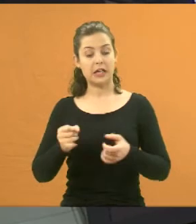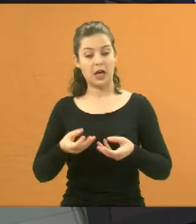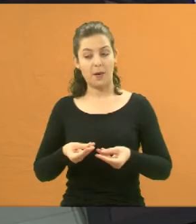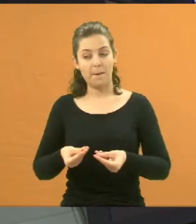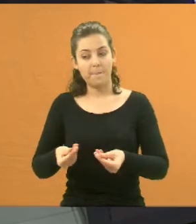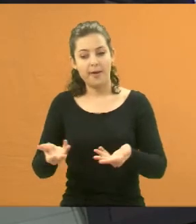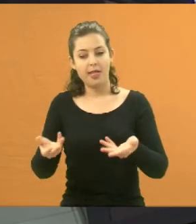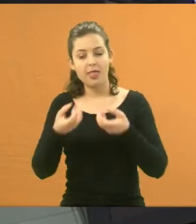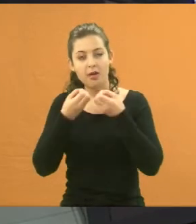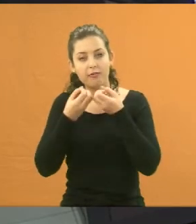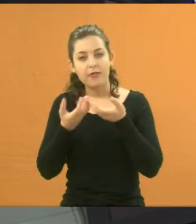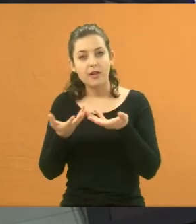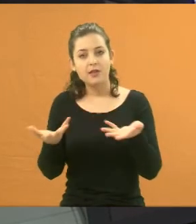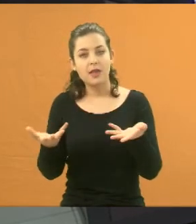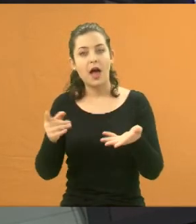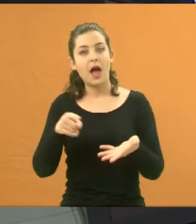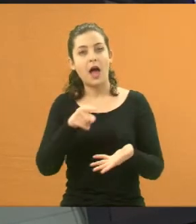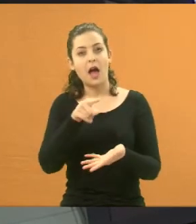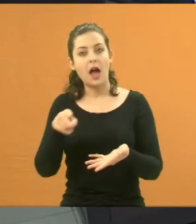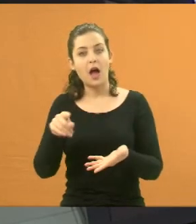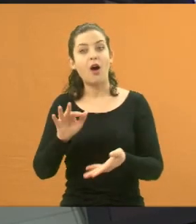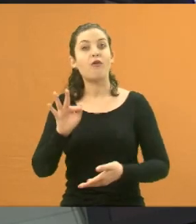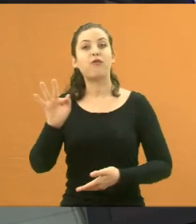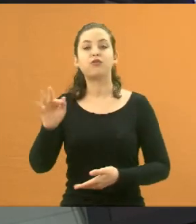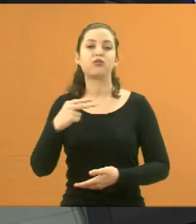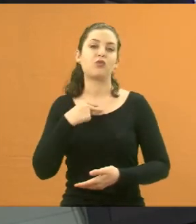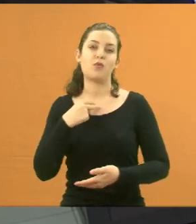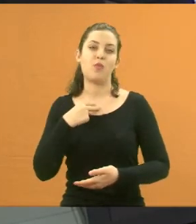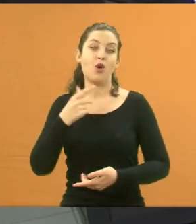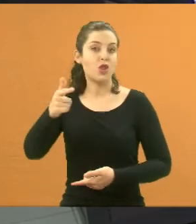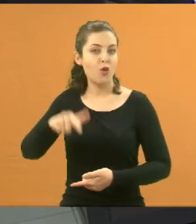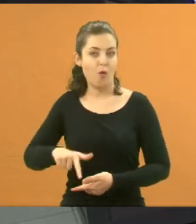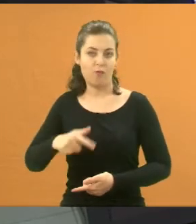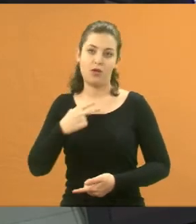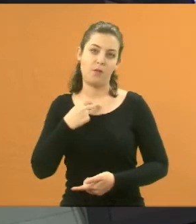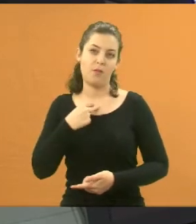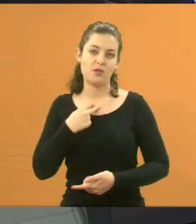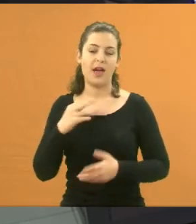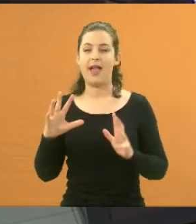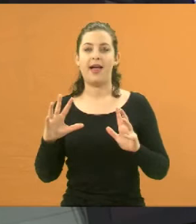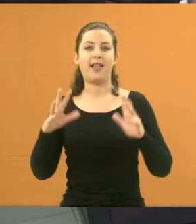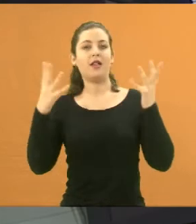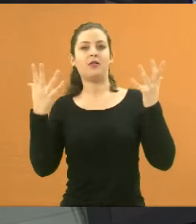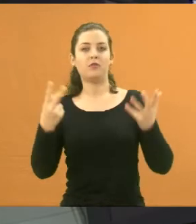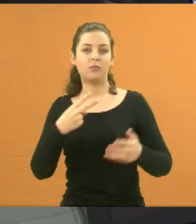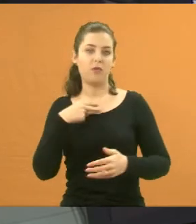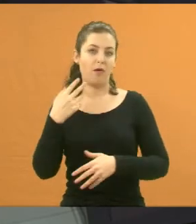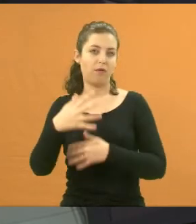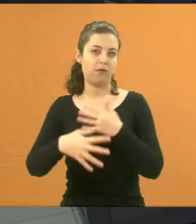por essa isenção não vai poder lá para frente ser de novo, né? Porque senão vira festa, né, gente?